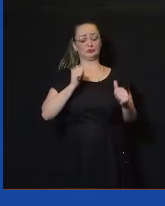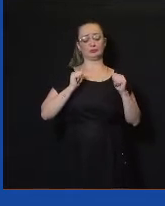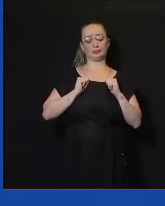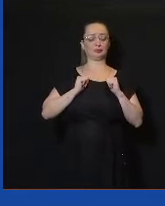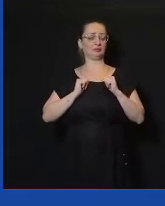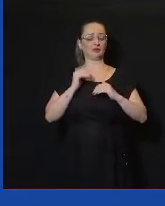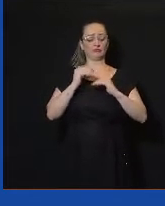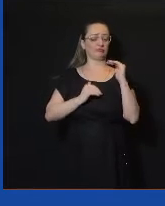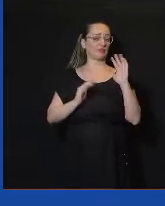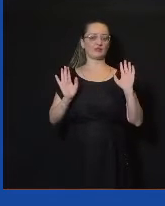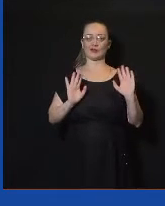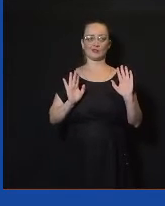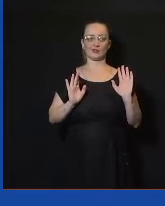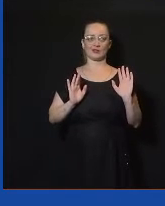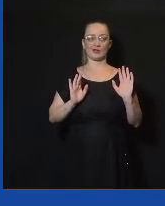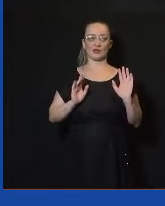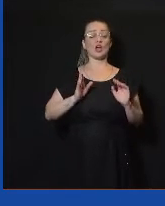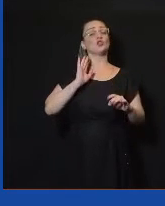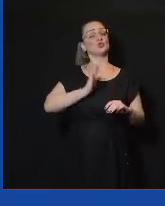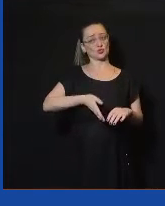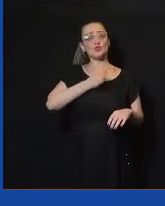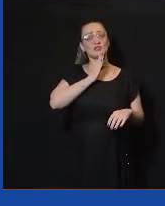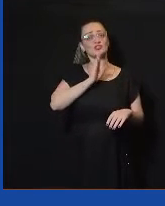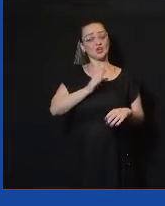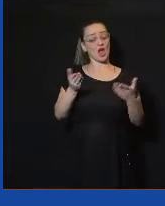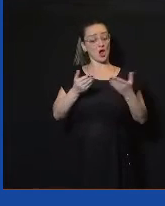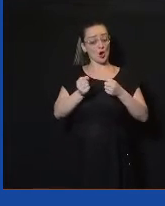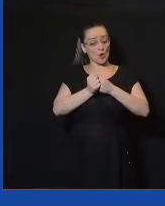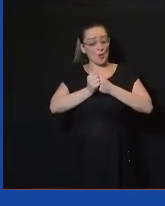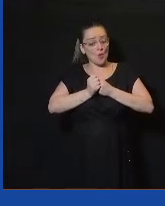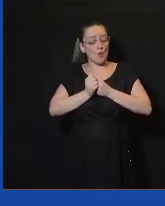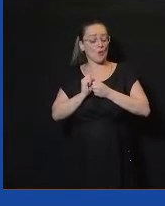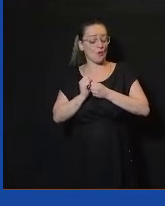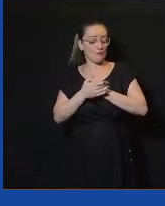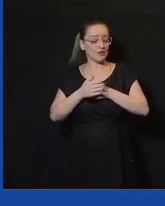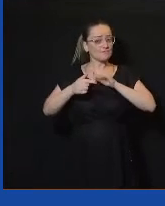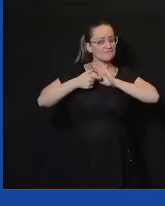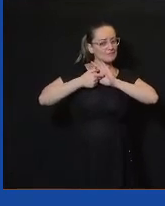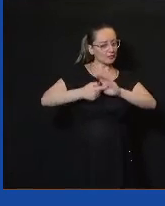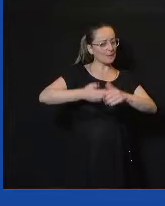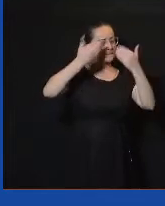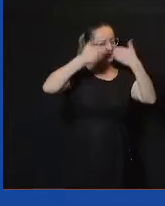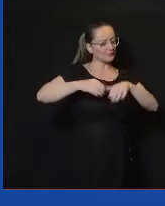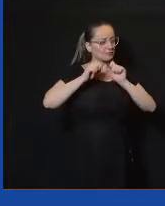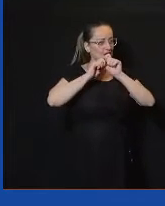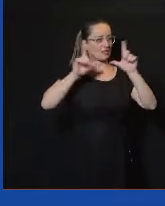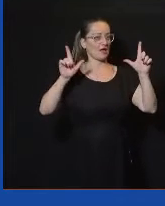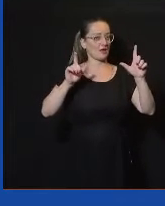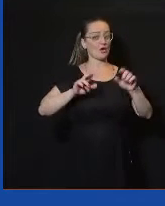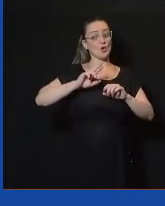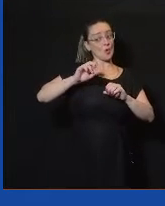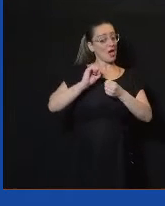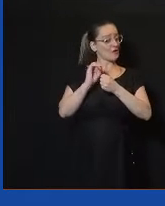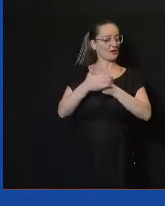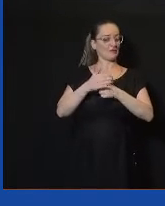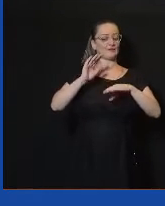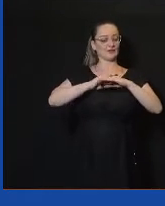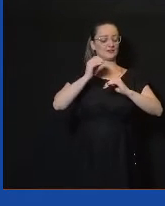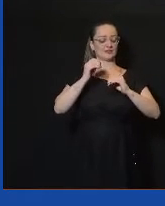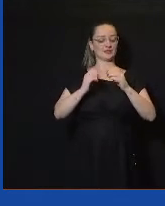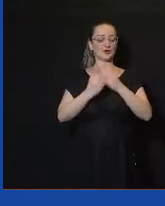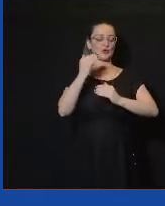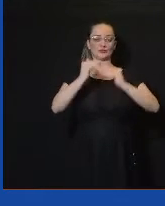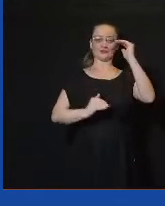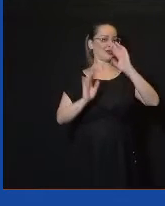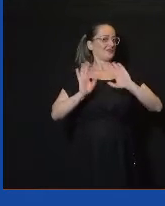gente... Que, na verdade, a gente já conhecia. Agora o Covid tirou a roupa para todo mundo ver. Porque vocês estão falando do Covid, mas não é o Covid que gerou a desigualdade. O Covid, ele